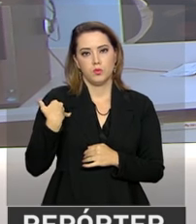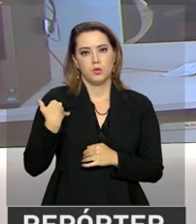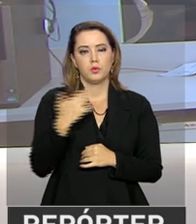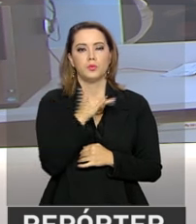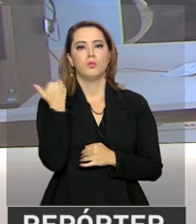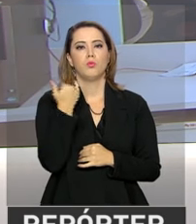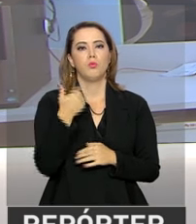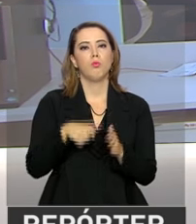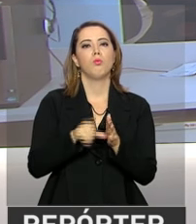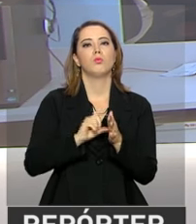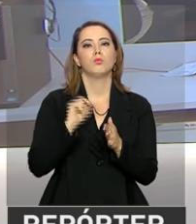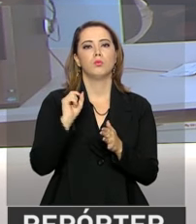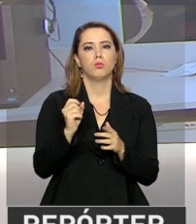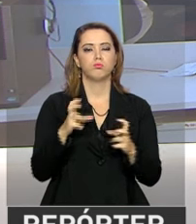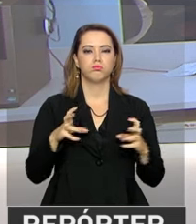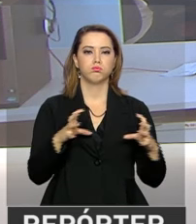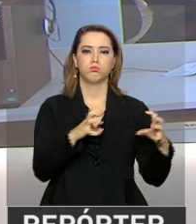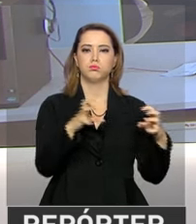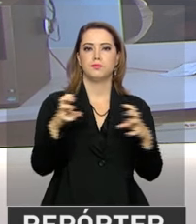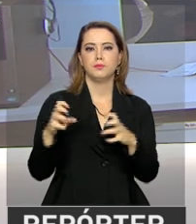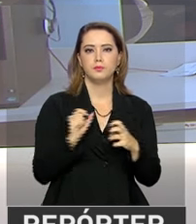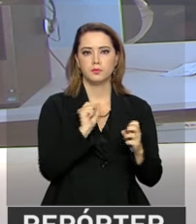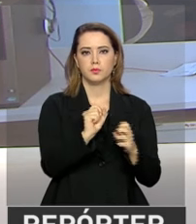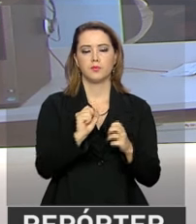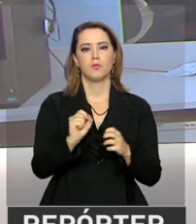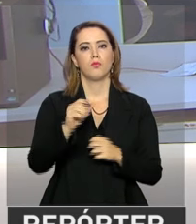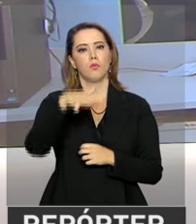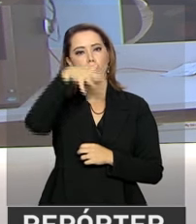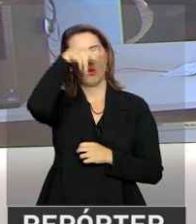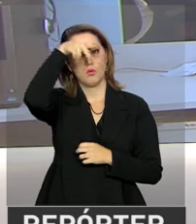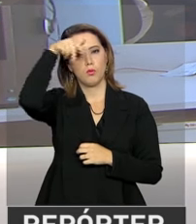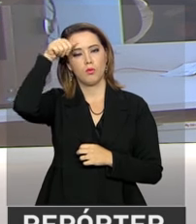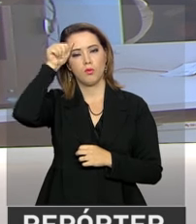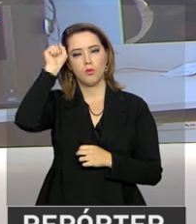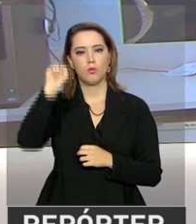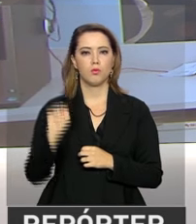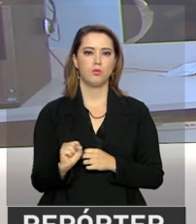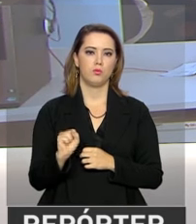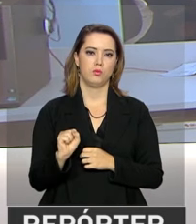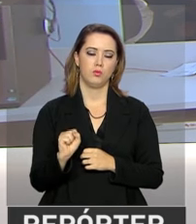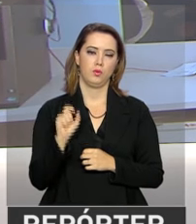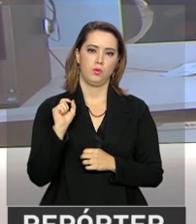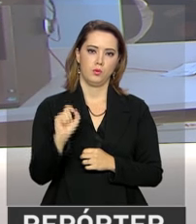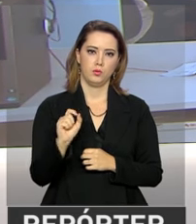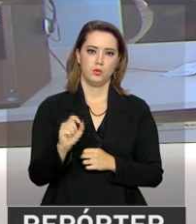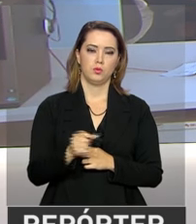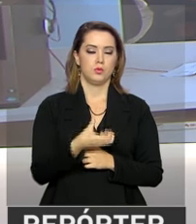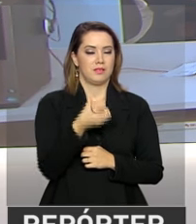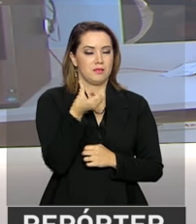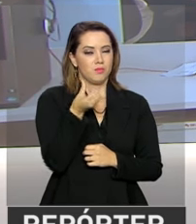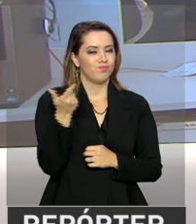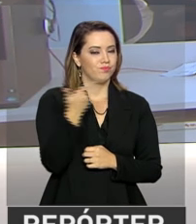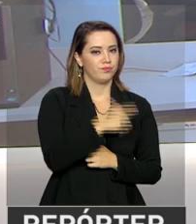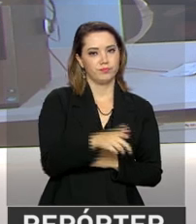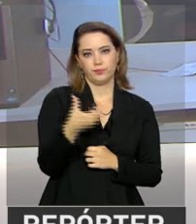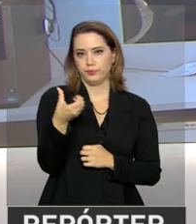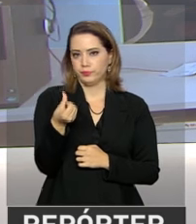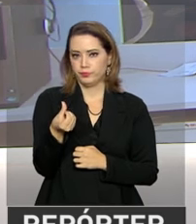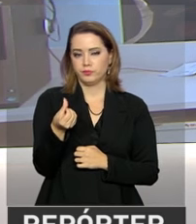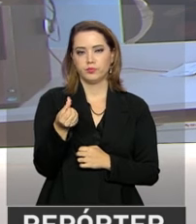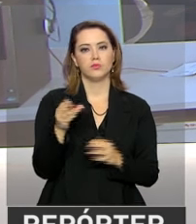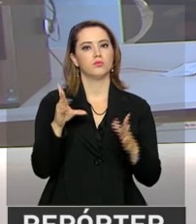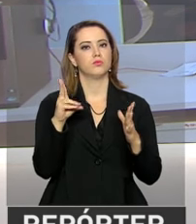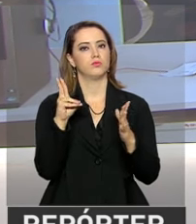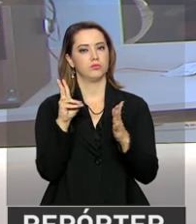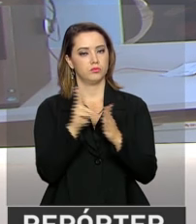com Produtores Rurais na terra indígena Dourados Amambai pegua 1 no sul de Mato Grosso do Sul outros seis índios